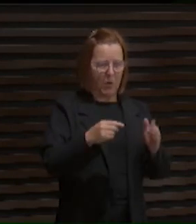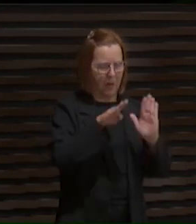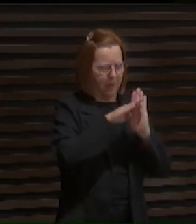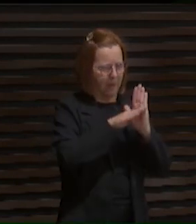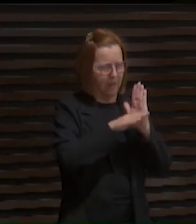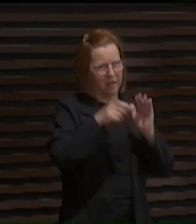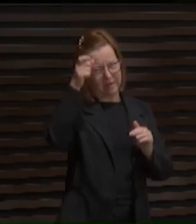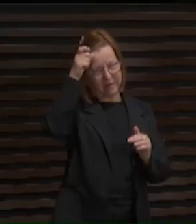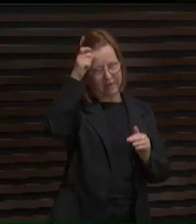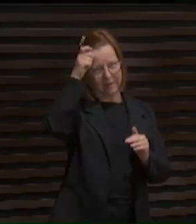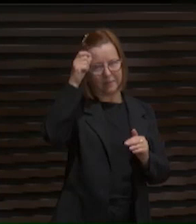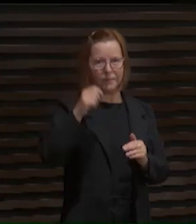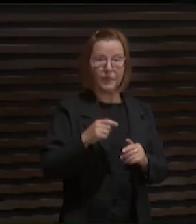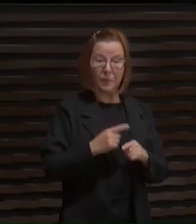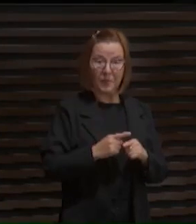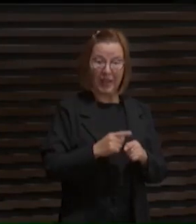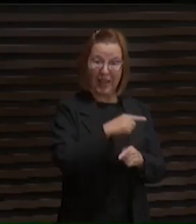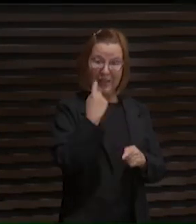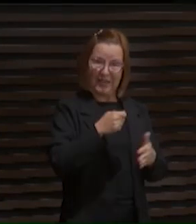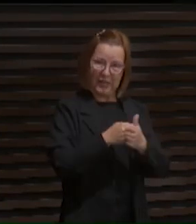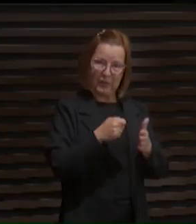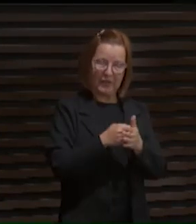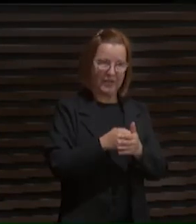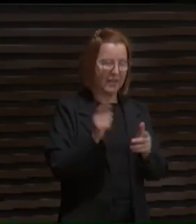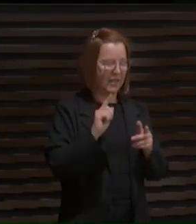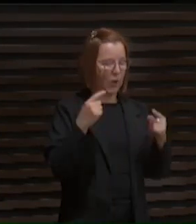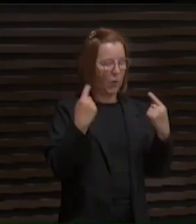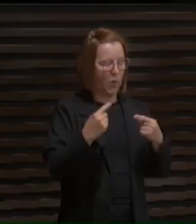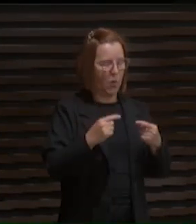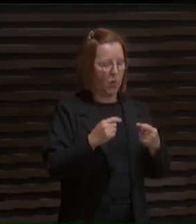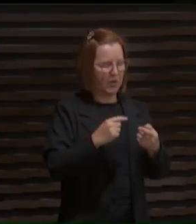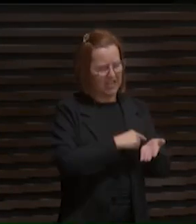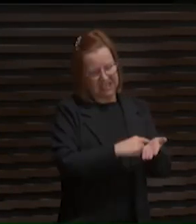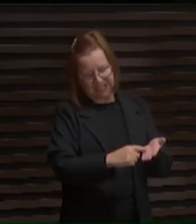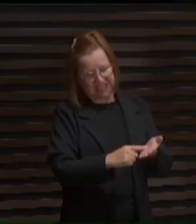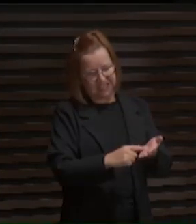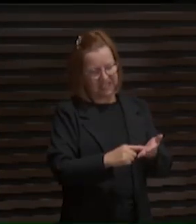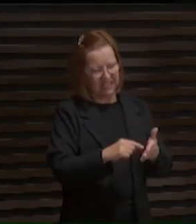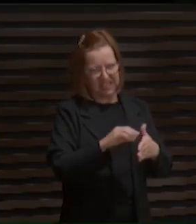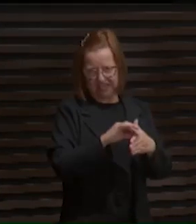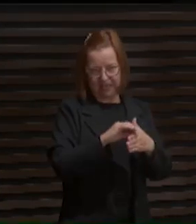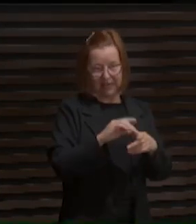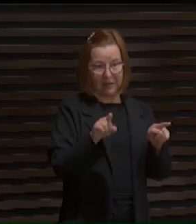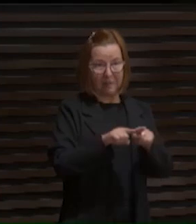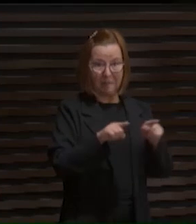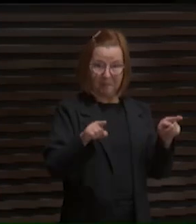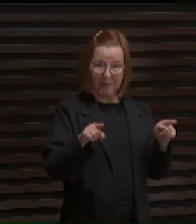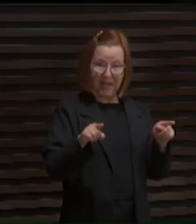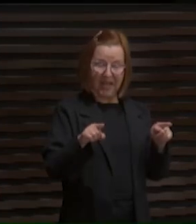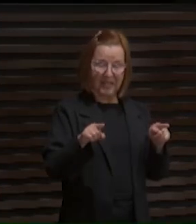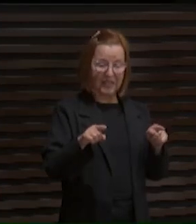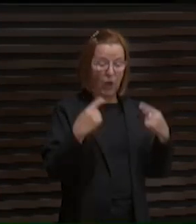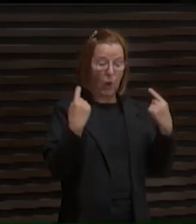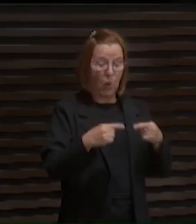do diabo. Porque a nossa luta não é contra o sangue e a carne, mas contra os